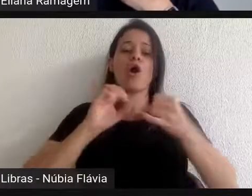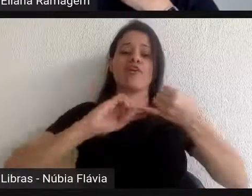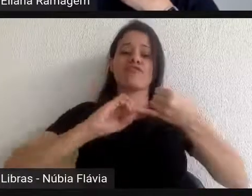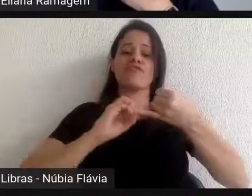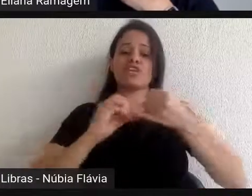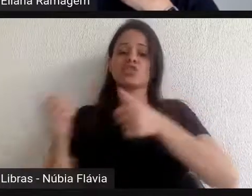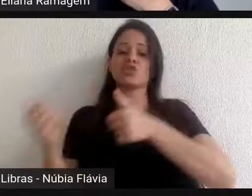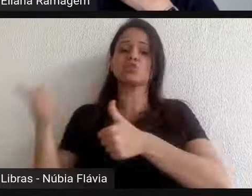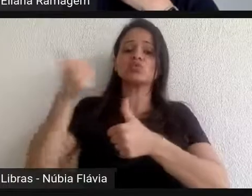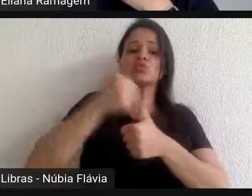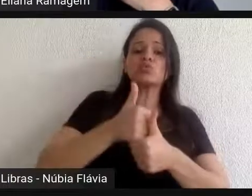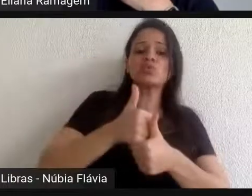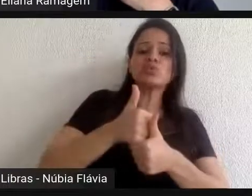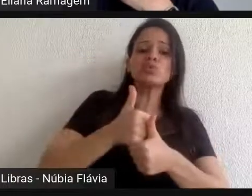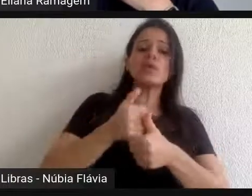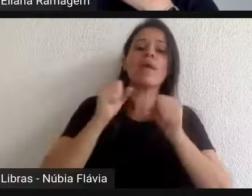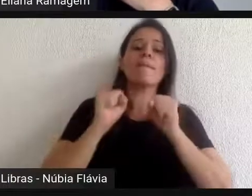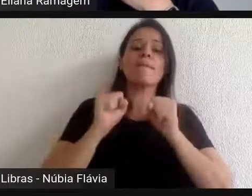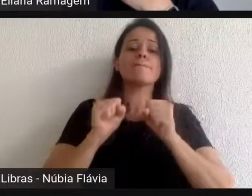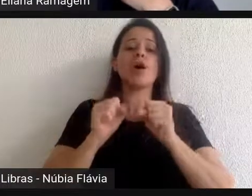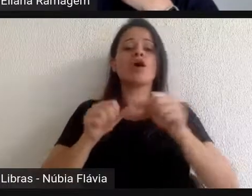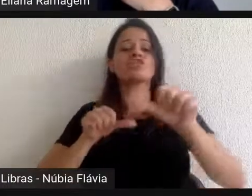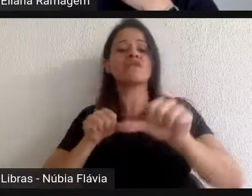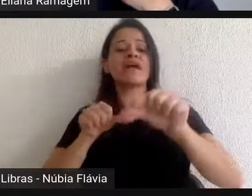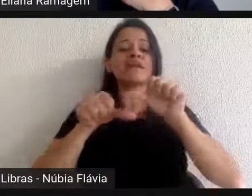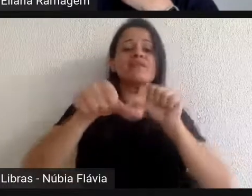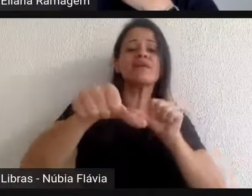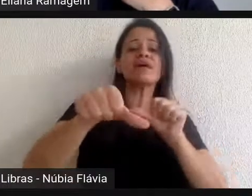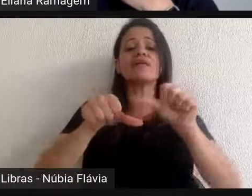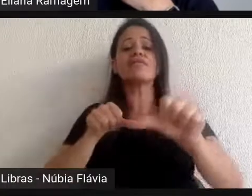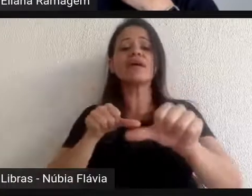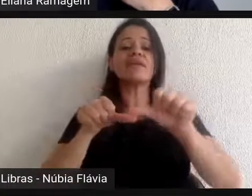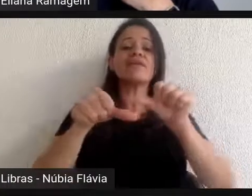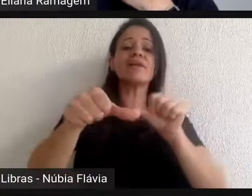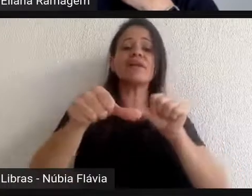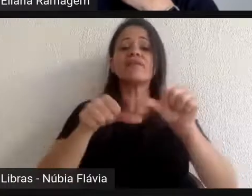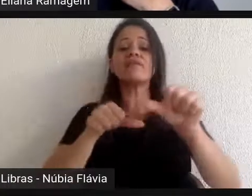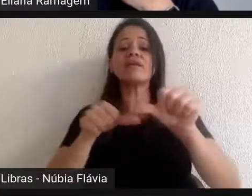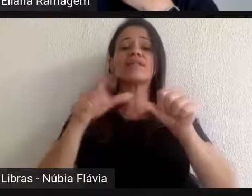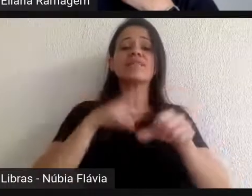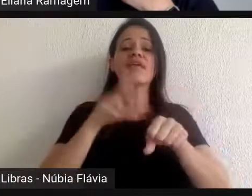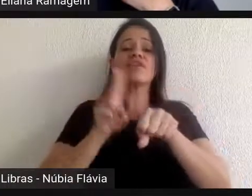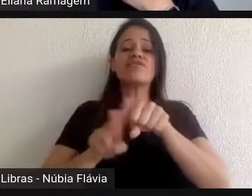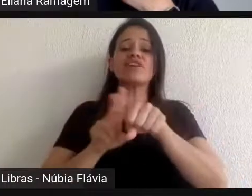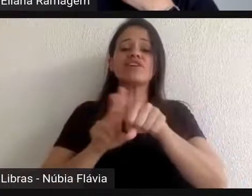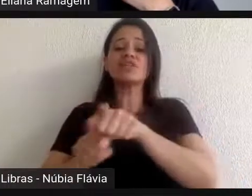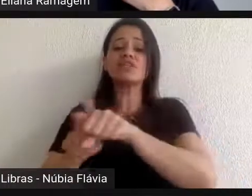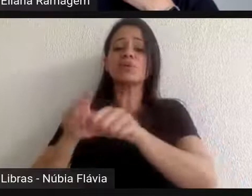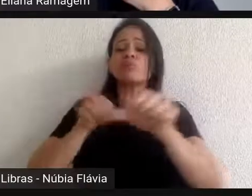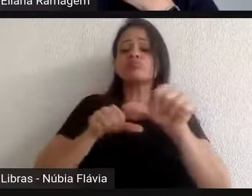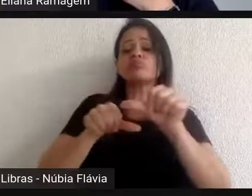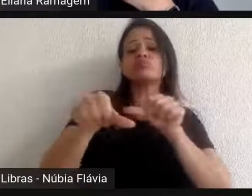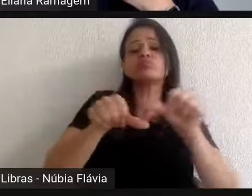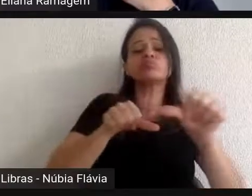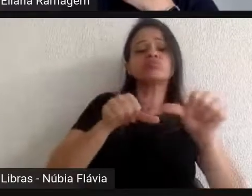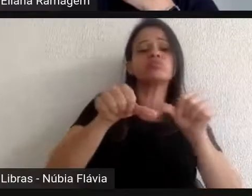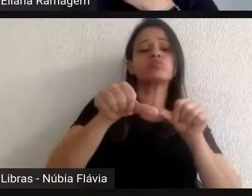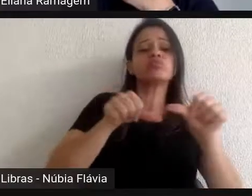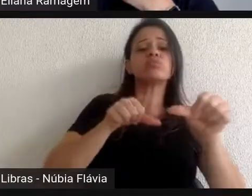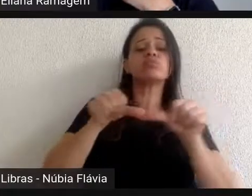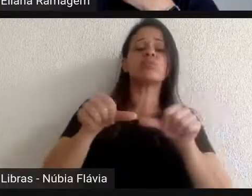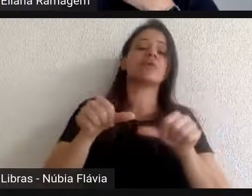algum acompanhamento, eu posso variar os vegetais que eu incluo no meu dia a dia, né? A própria questão